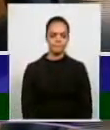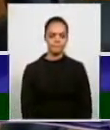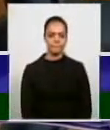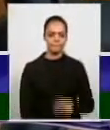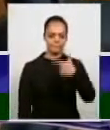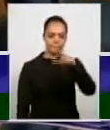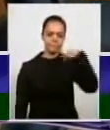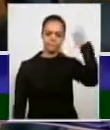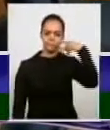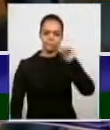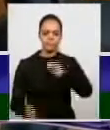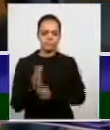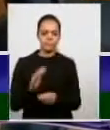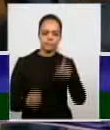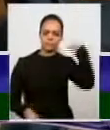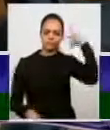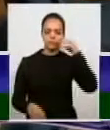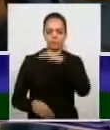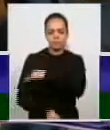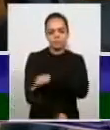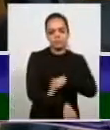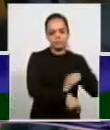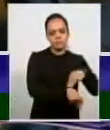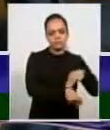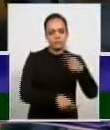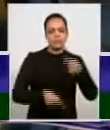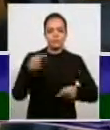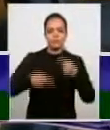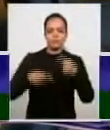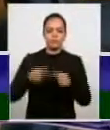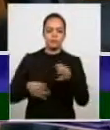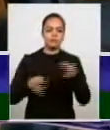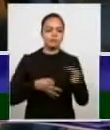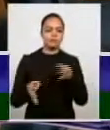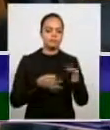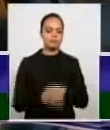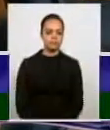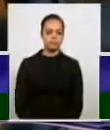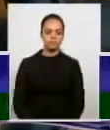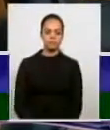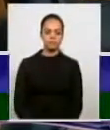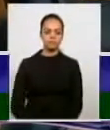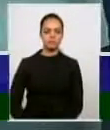Próxima vereadora inscrita, vereadora Michele Bretas, em discussão ao projeto.